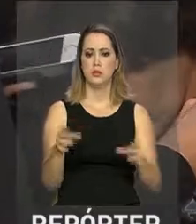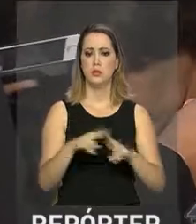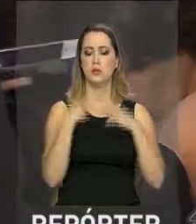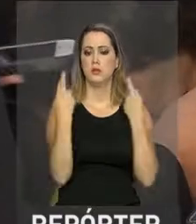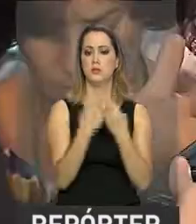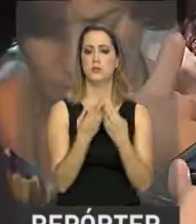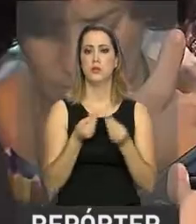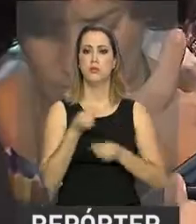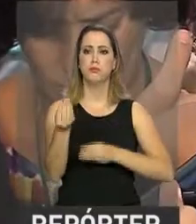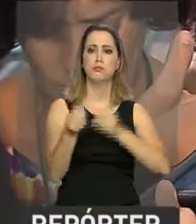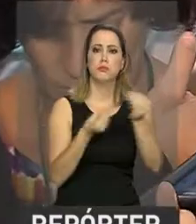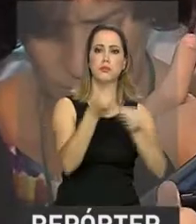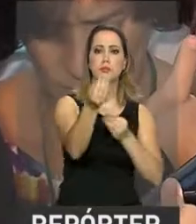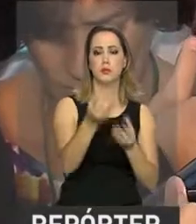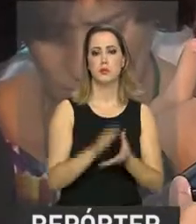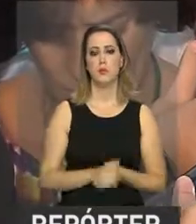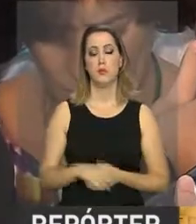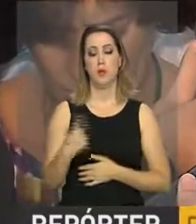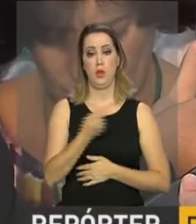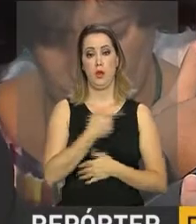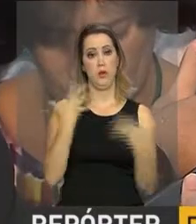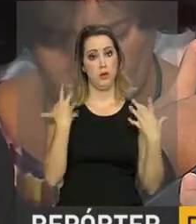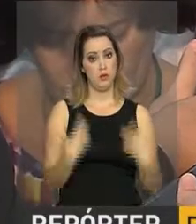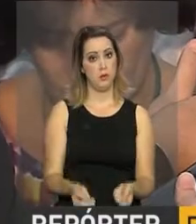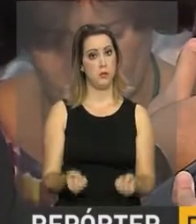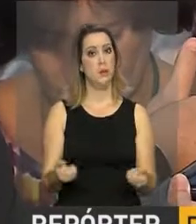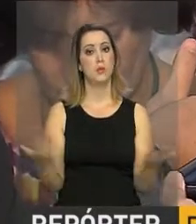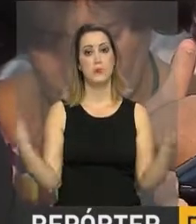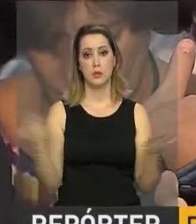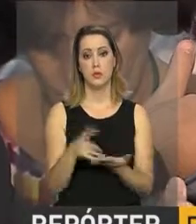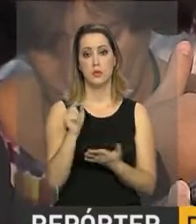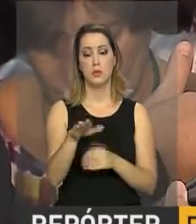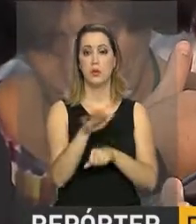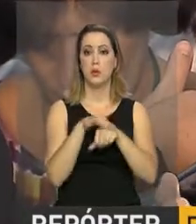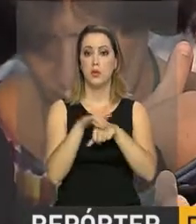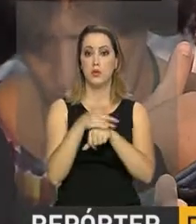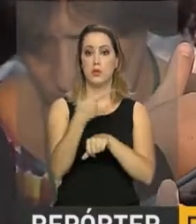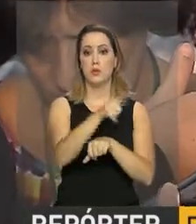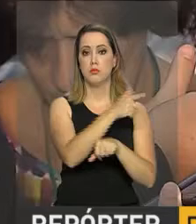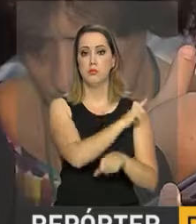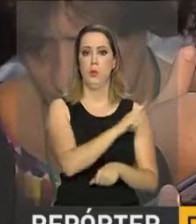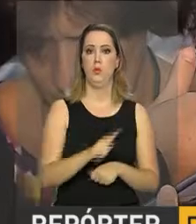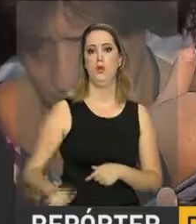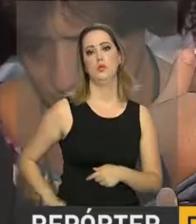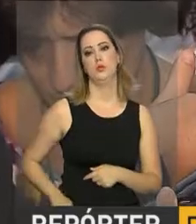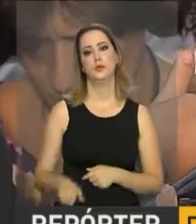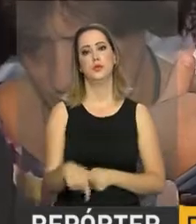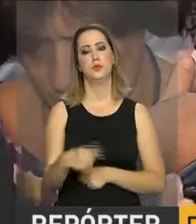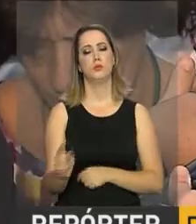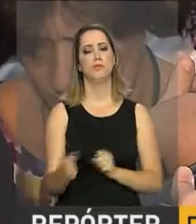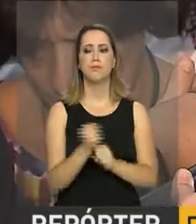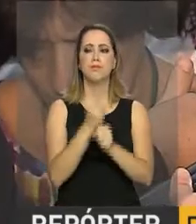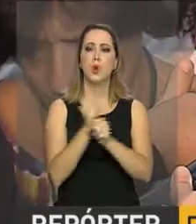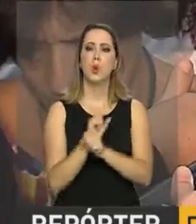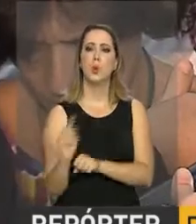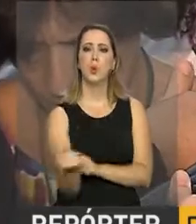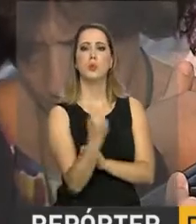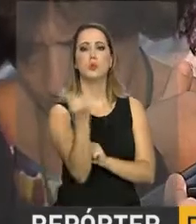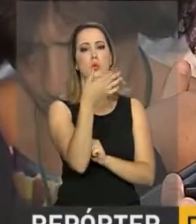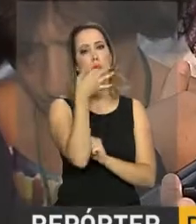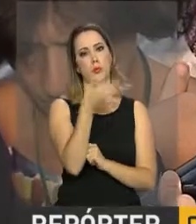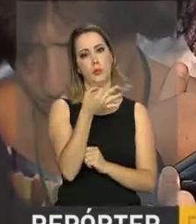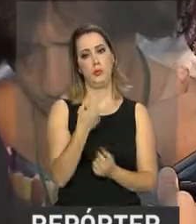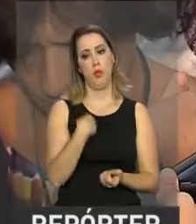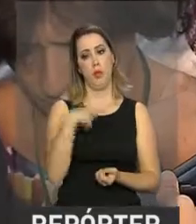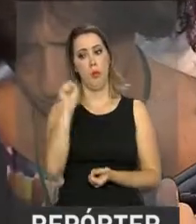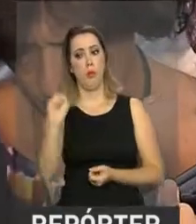do país. É exatamente isso que nós vamos fazer agora, conversar com os outros governadores e construir o consenso entre nós. Eu estou representando os do Sul,